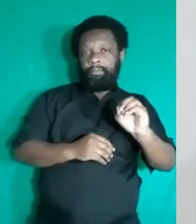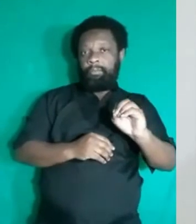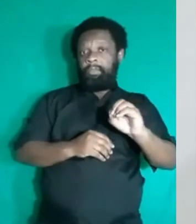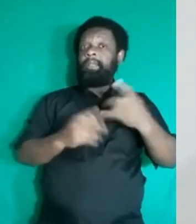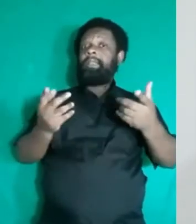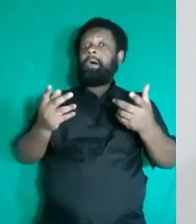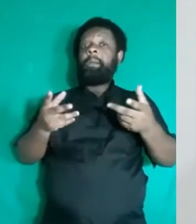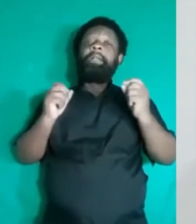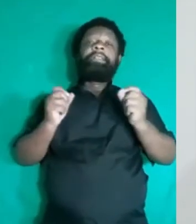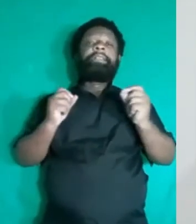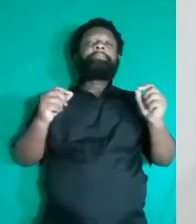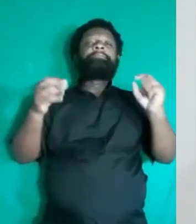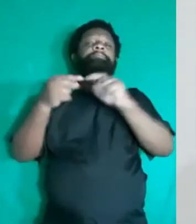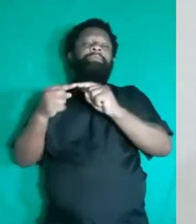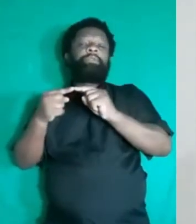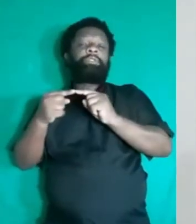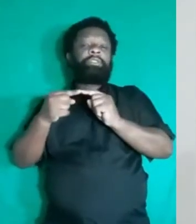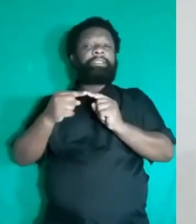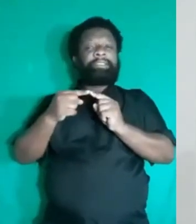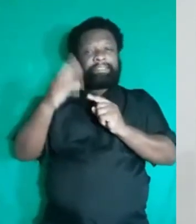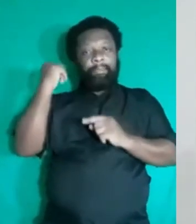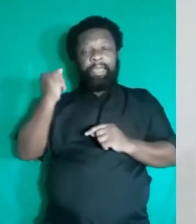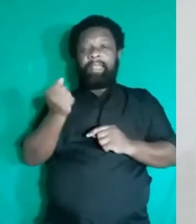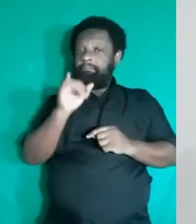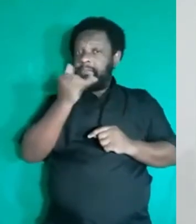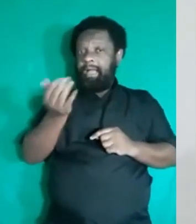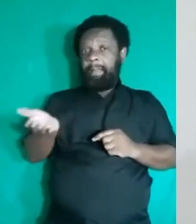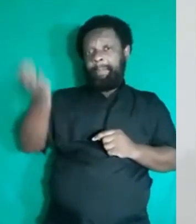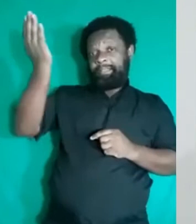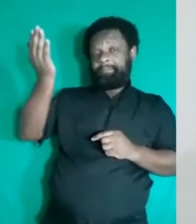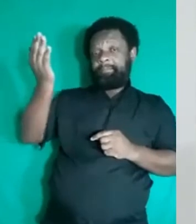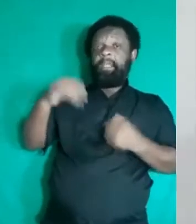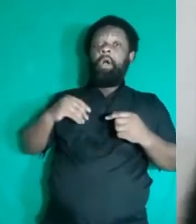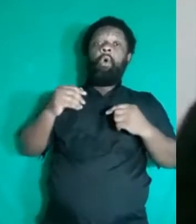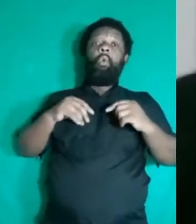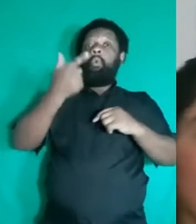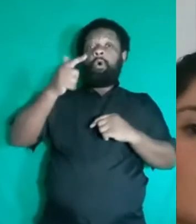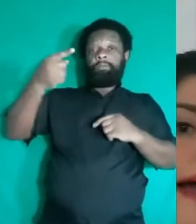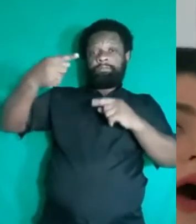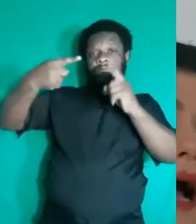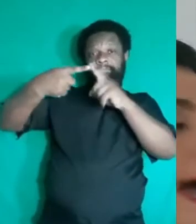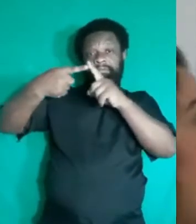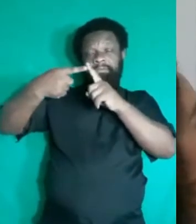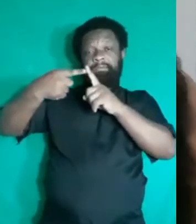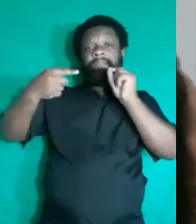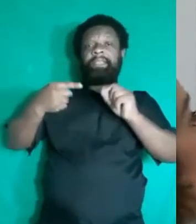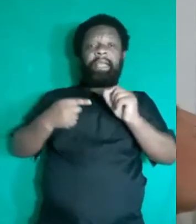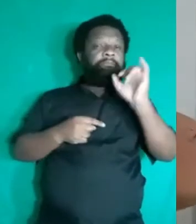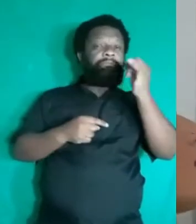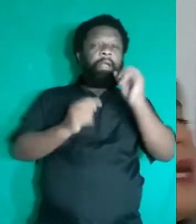ácido nítrico. Isso aqui remetendo a nitrogênio e a terminação indicando maior